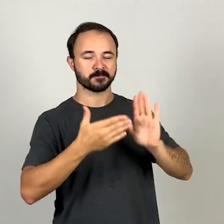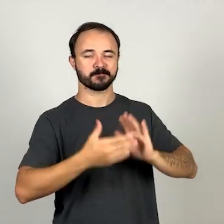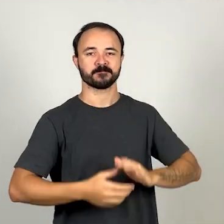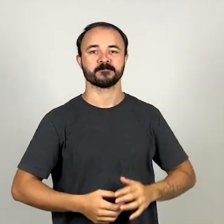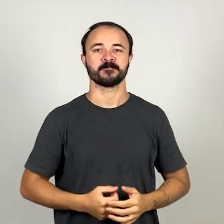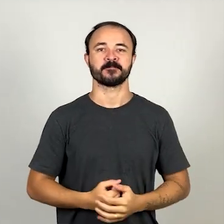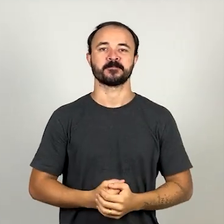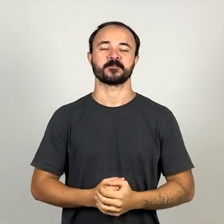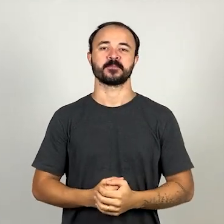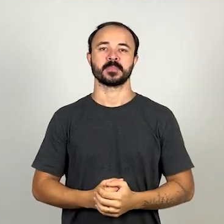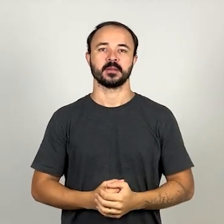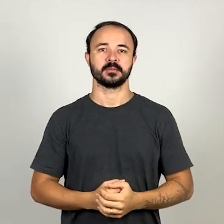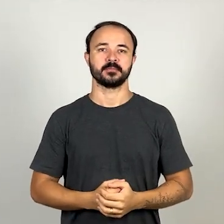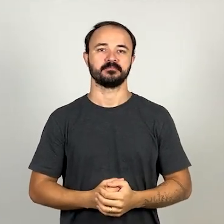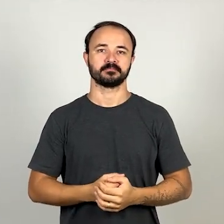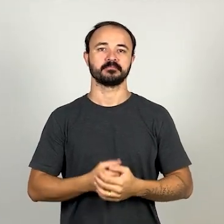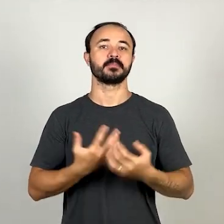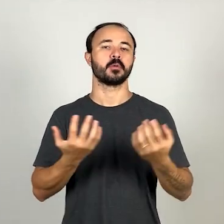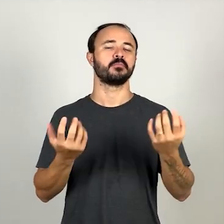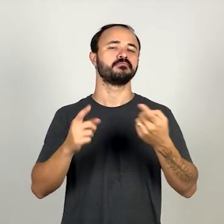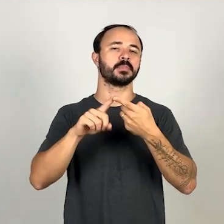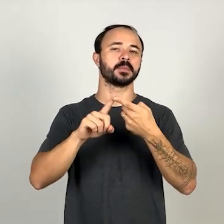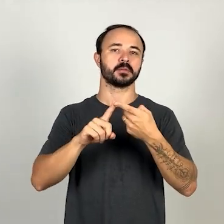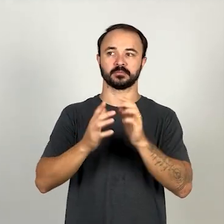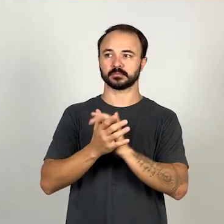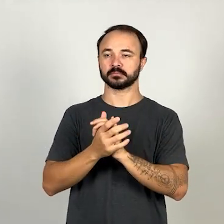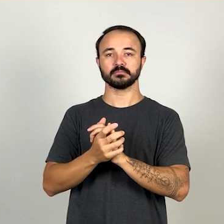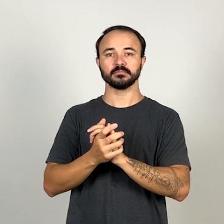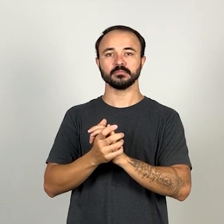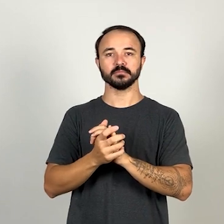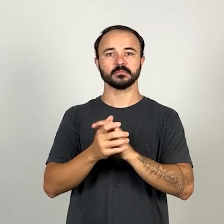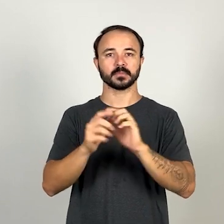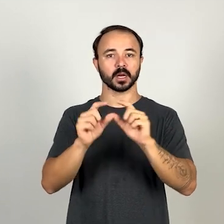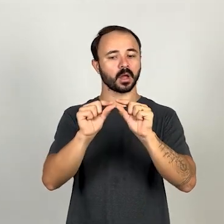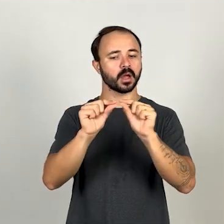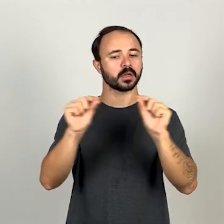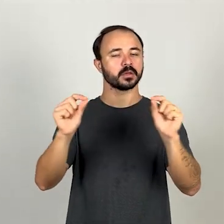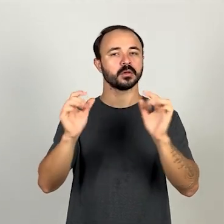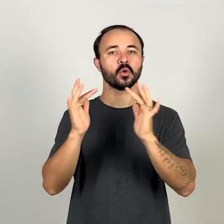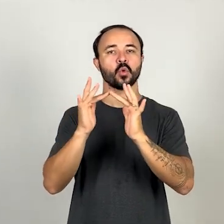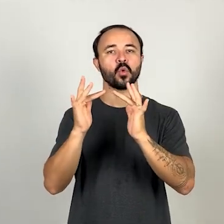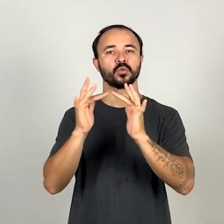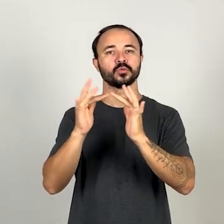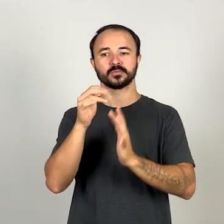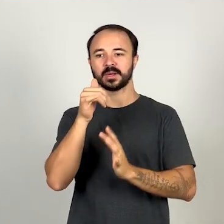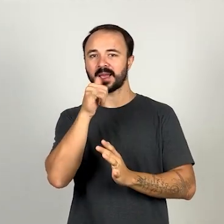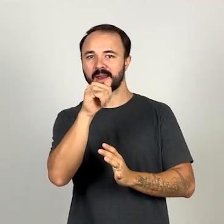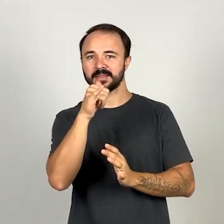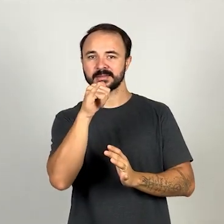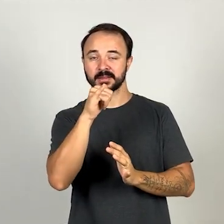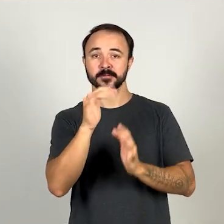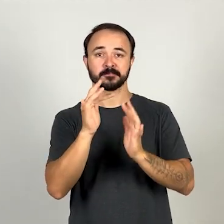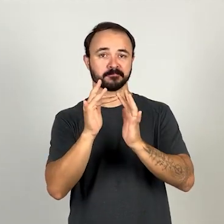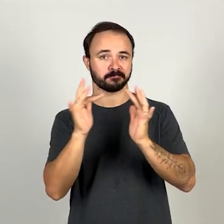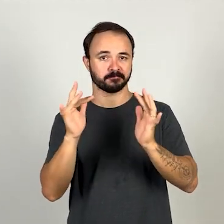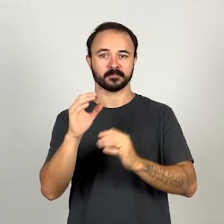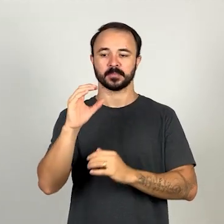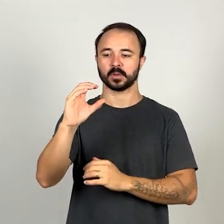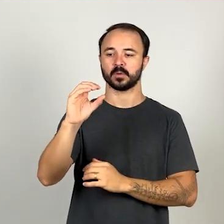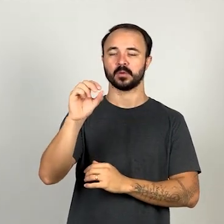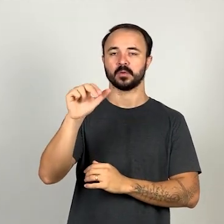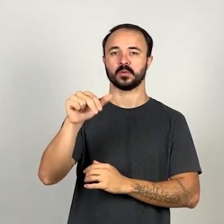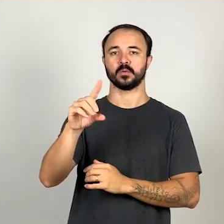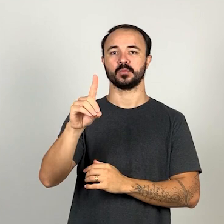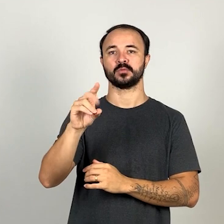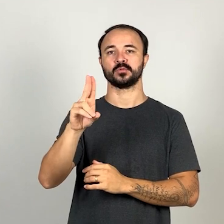E aqui nós temos como componentes, primeiramente, os condutores de eletricidade, que em outros circuitos podem